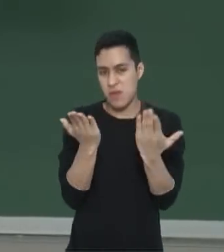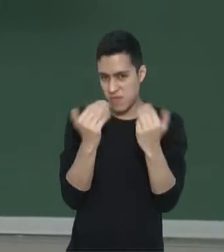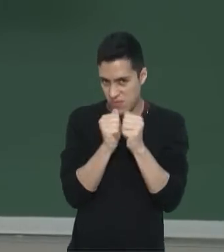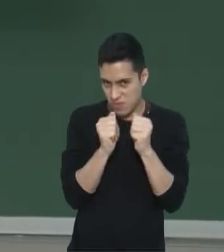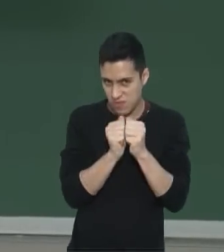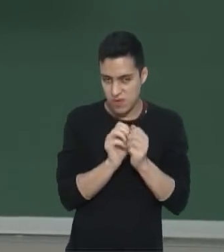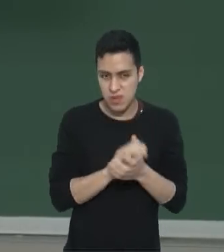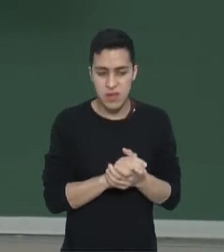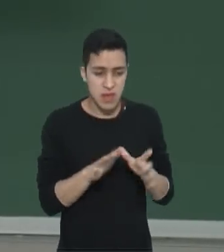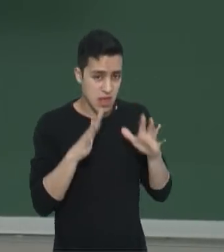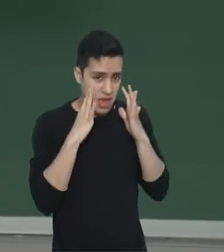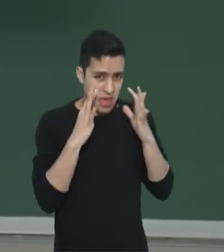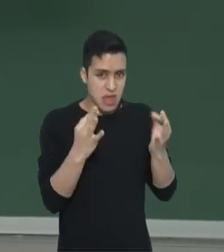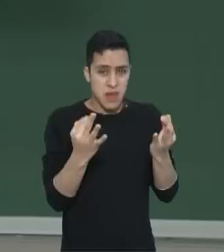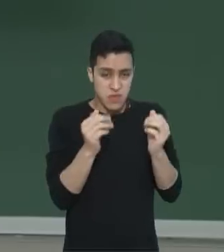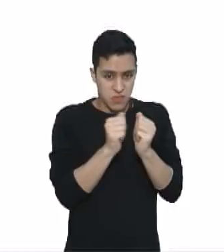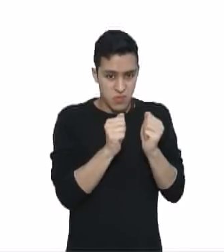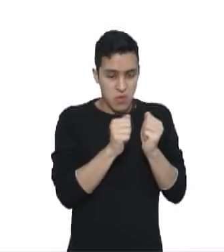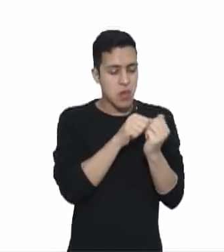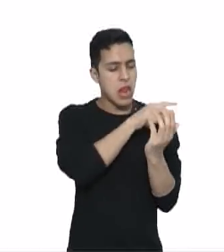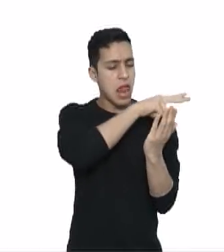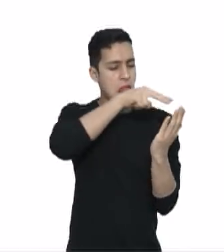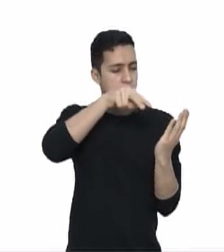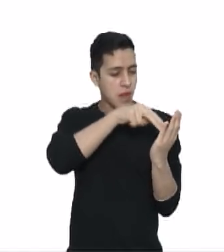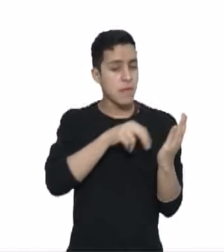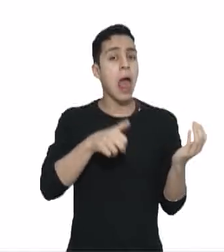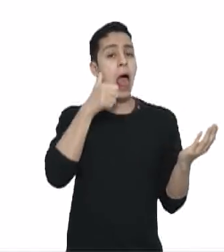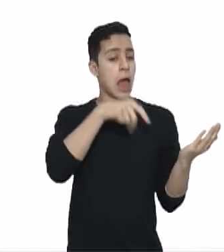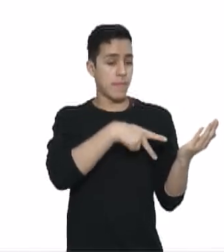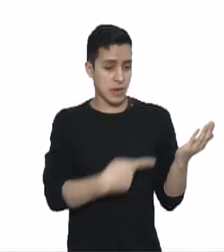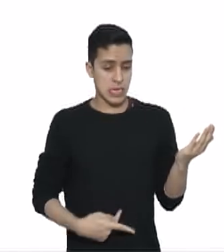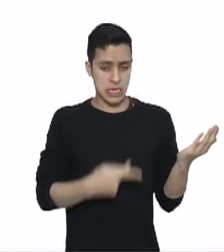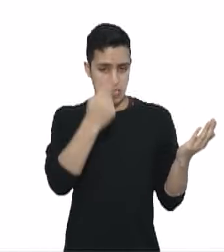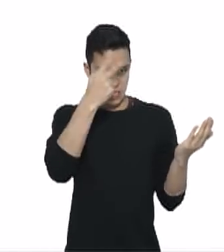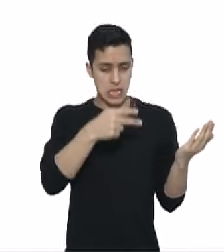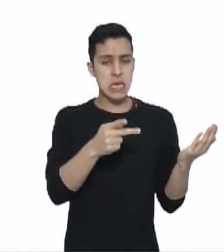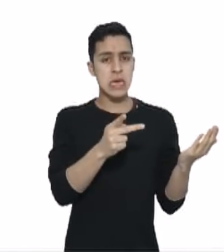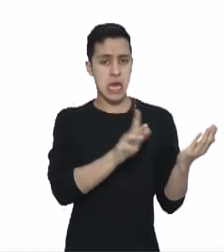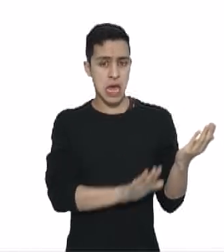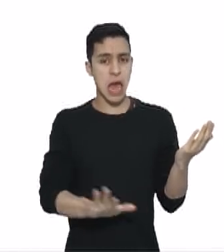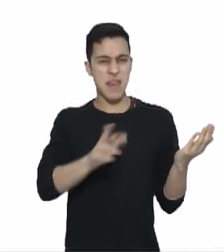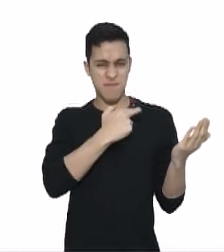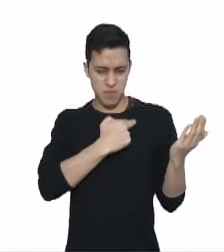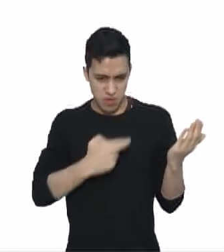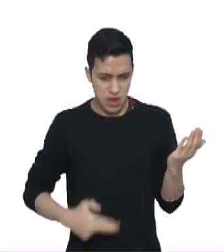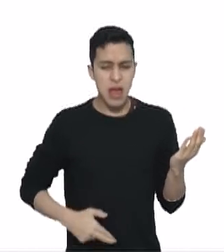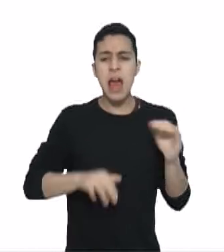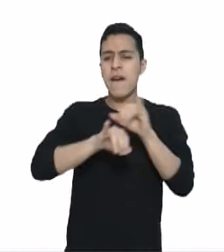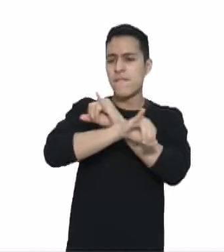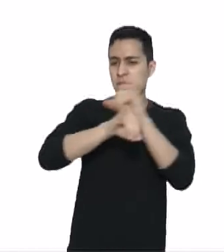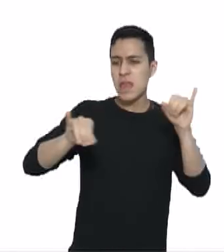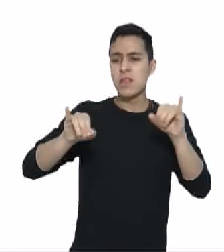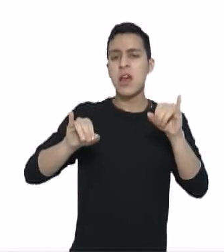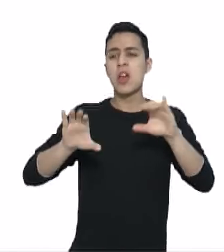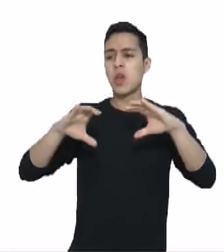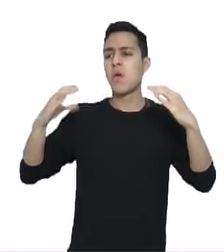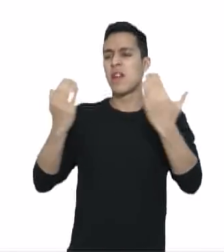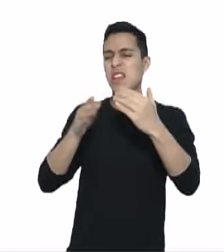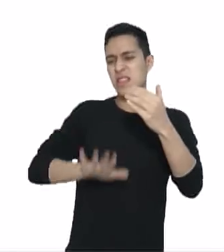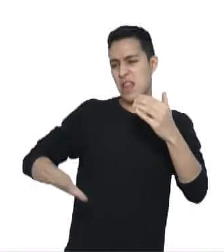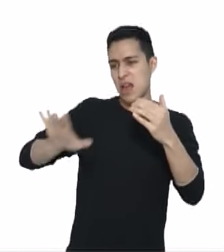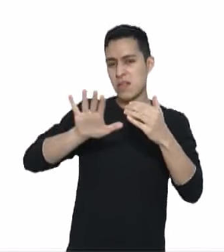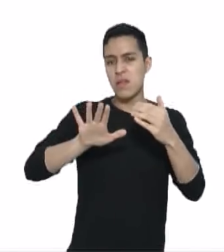preste atenção, releia comigo. A Presidenta da República, faço saber que o Congresso Nacional decreta e